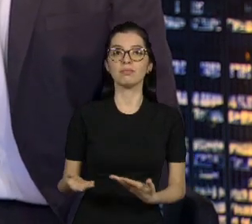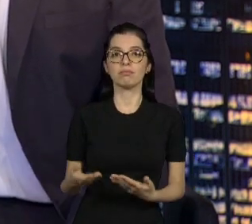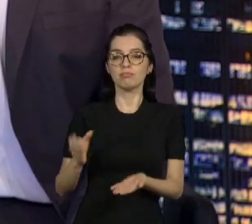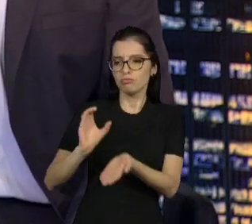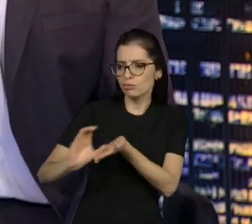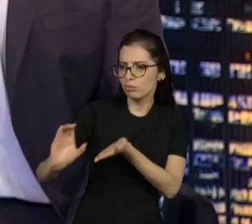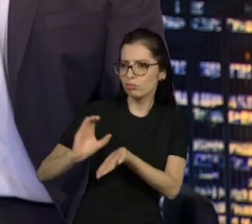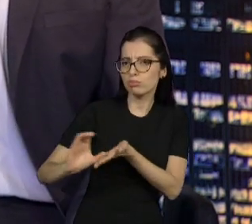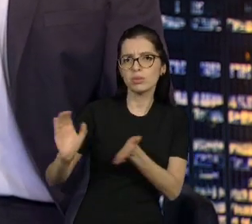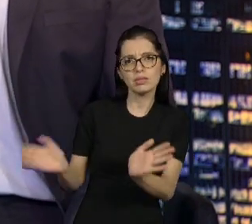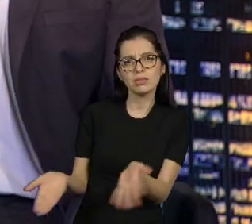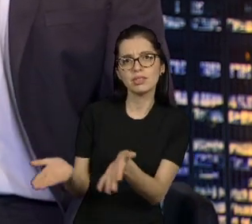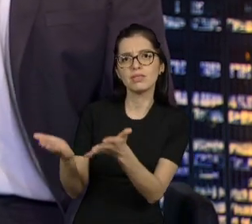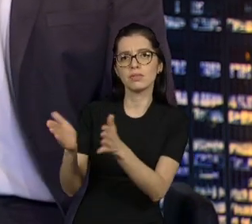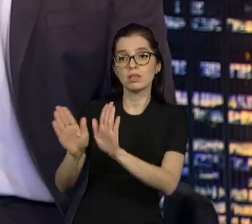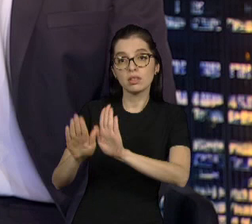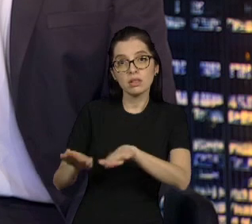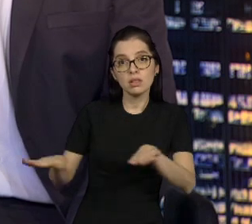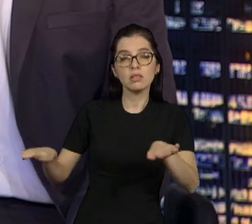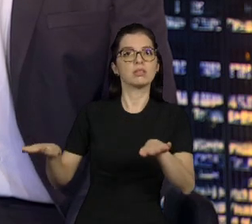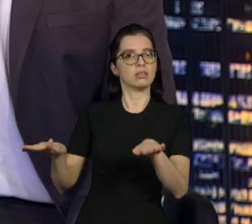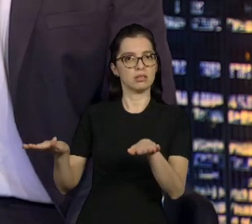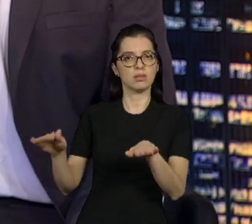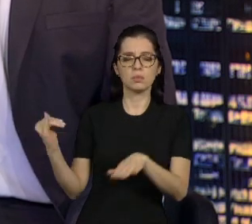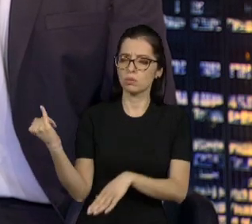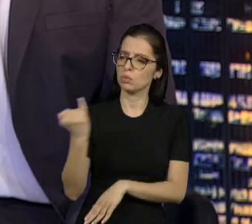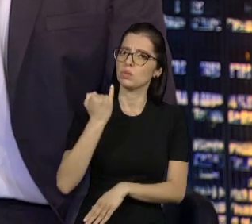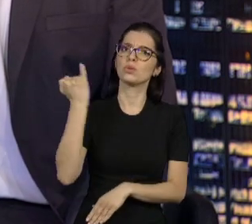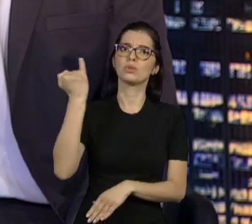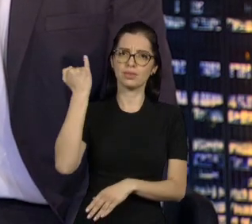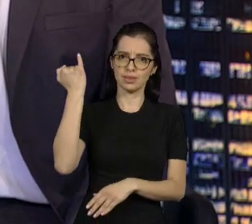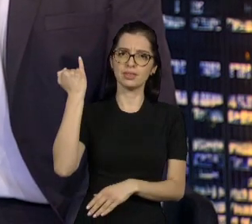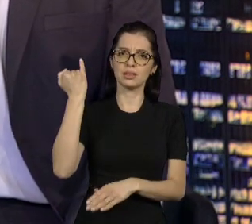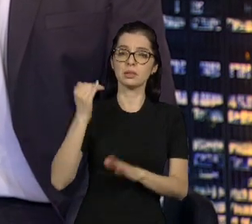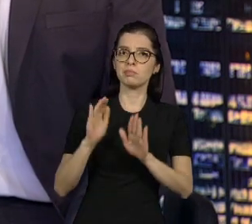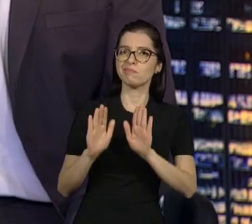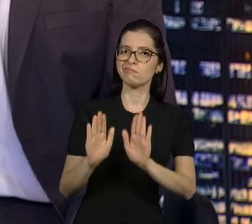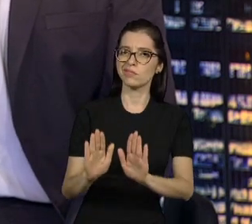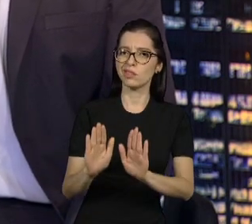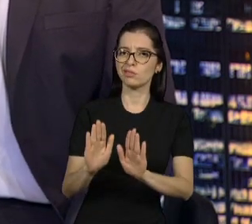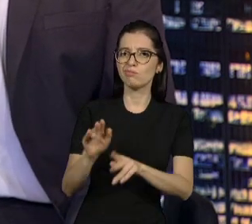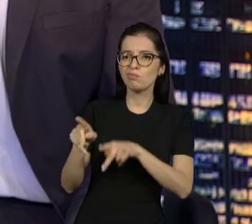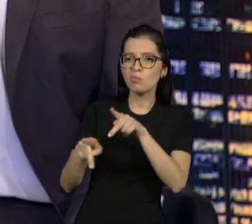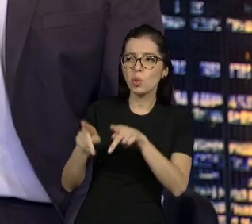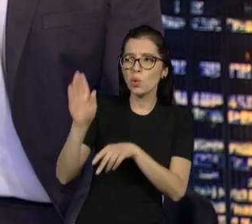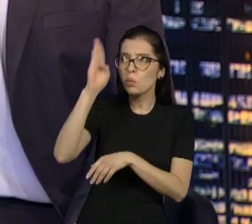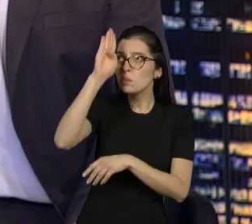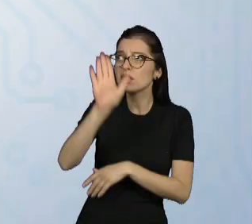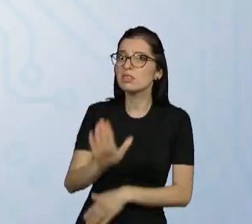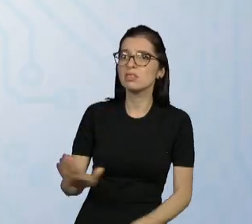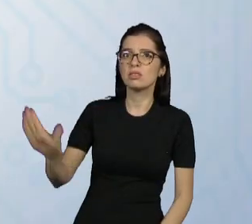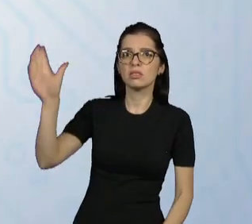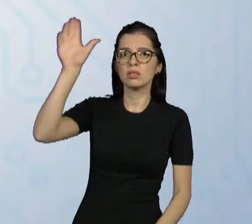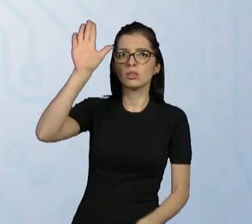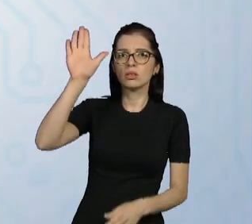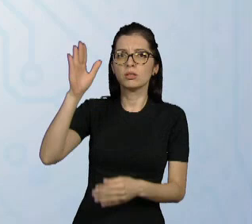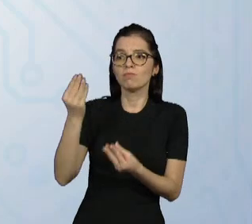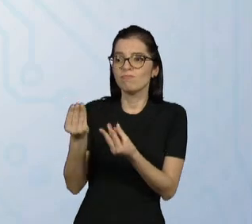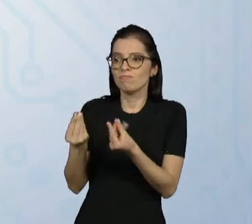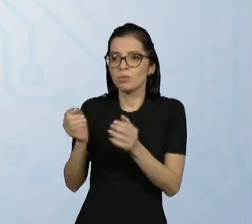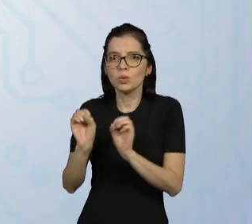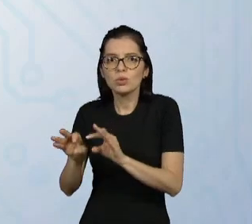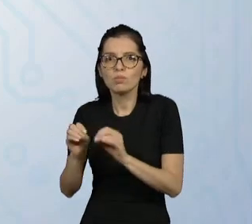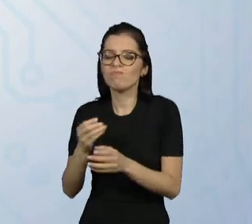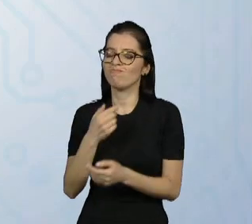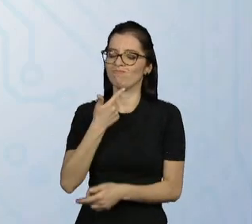infantil impulsiona o desenvolvimento das crianças. Mas para milhões de brasileiros, esta é uma realidade distante. A